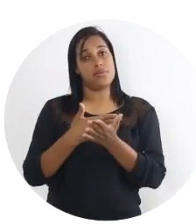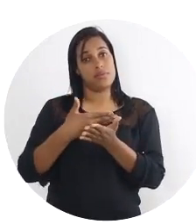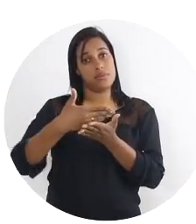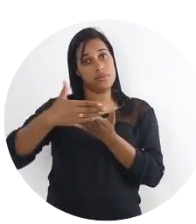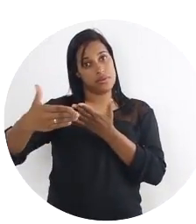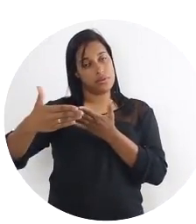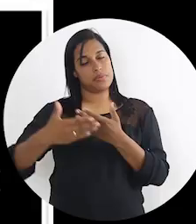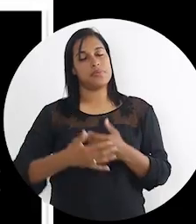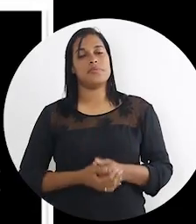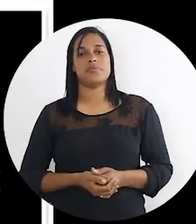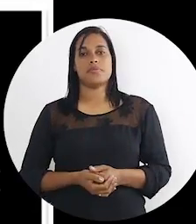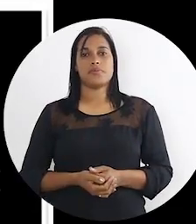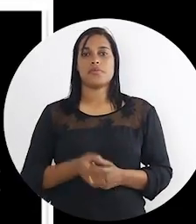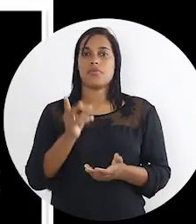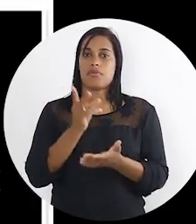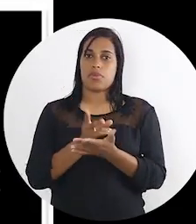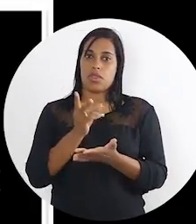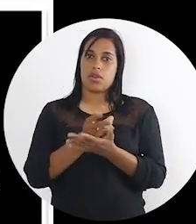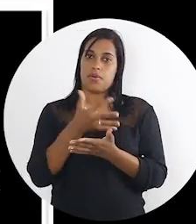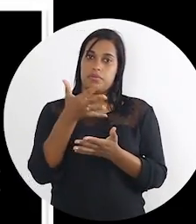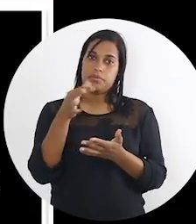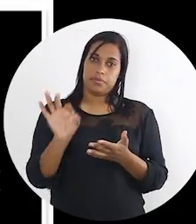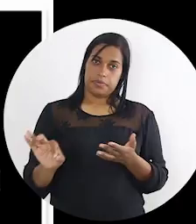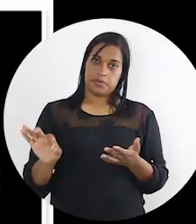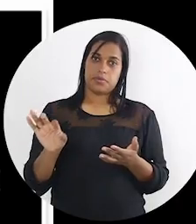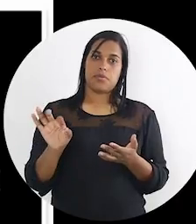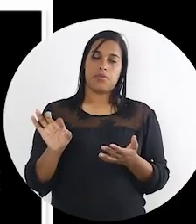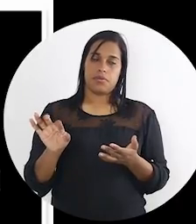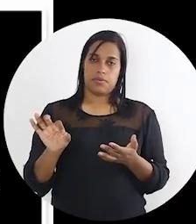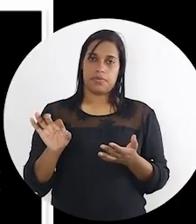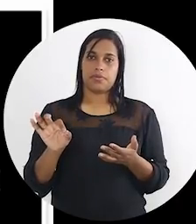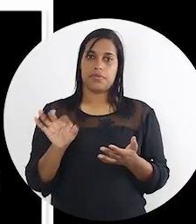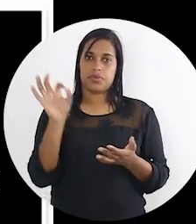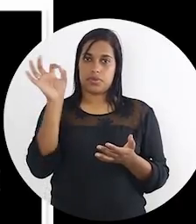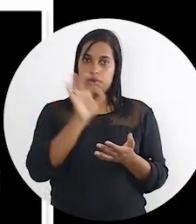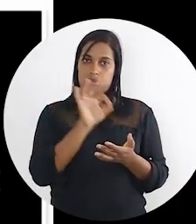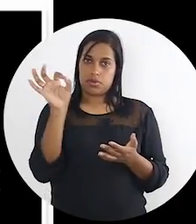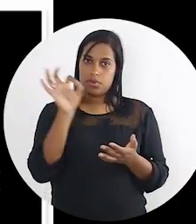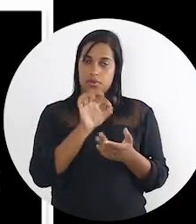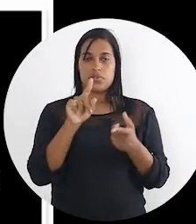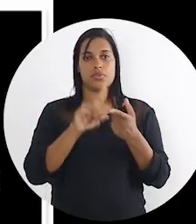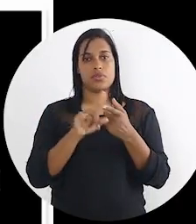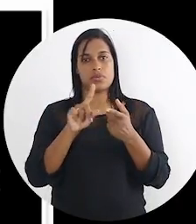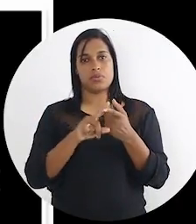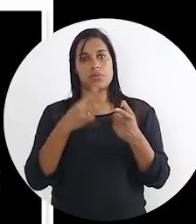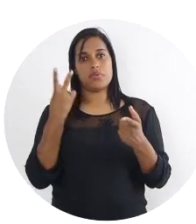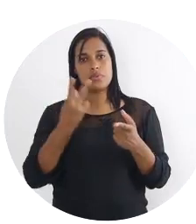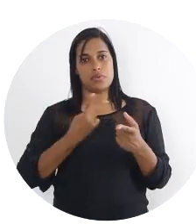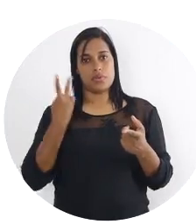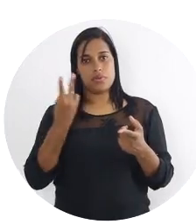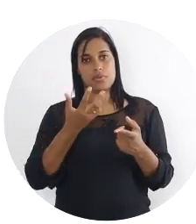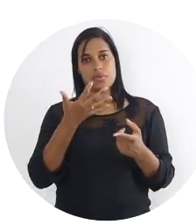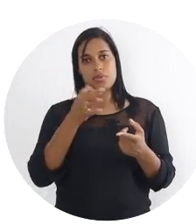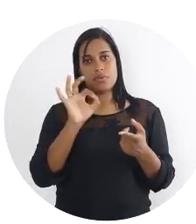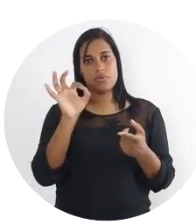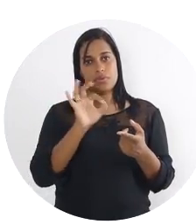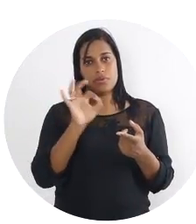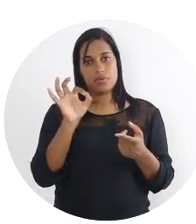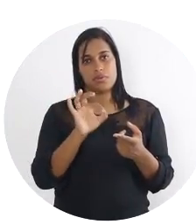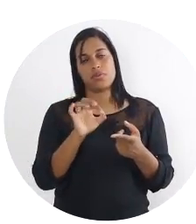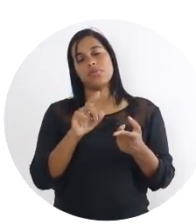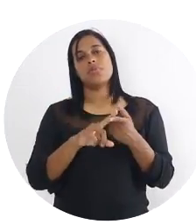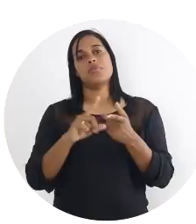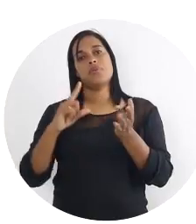inicial. Na sequência digite 10, que se refere à taxa, que é a taxa de 10%. E na sequência